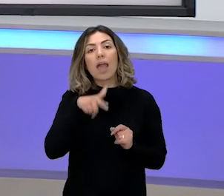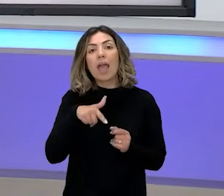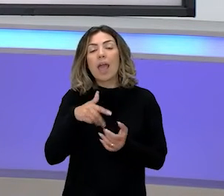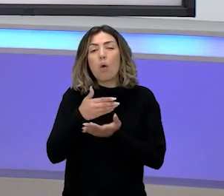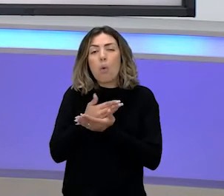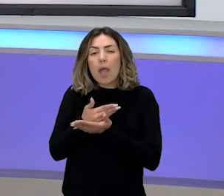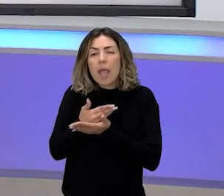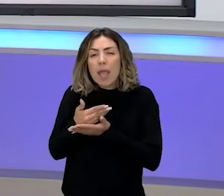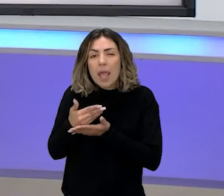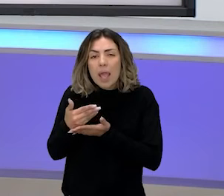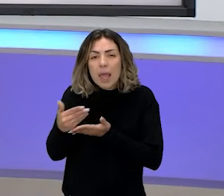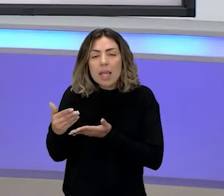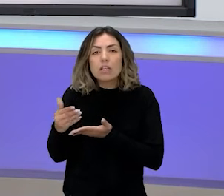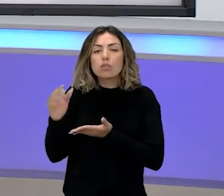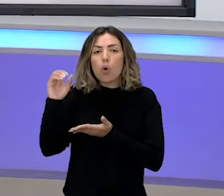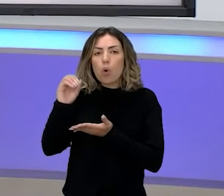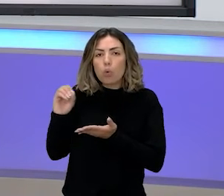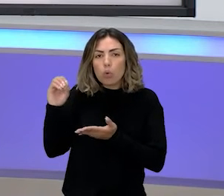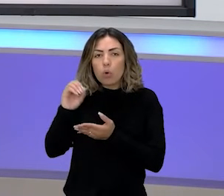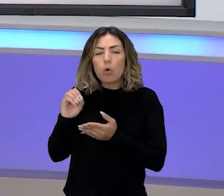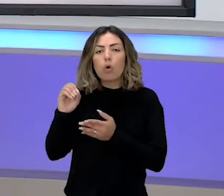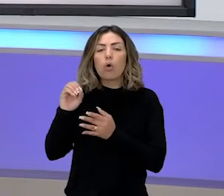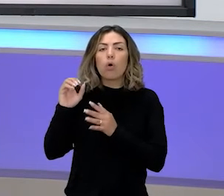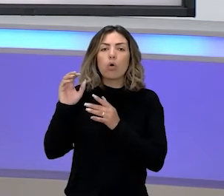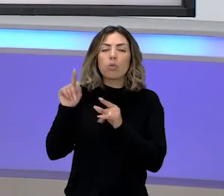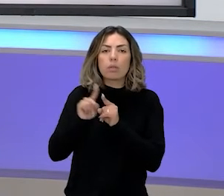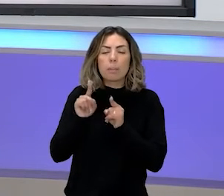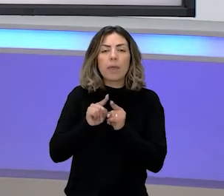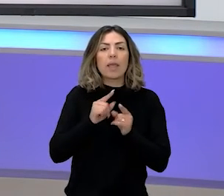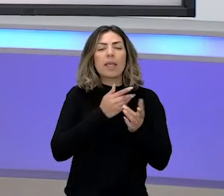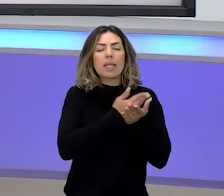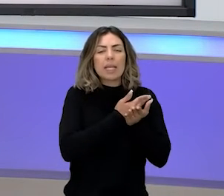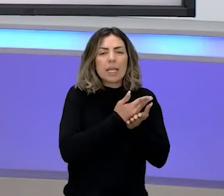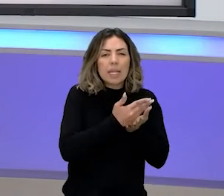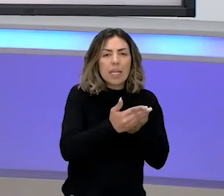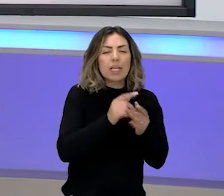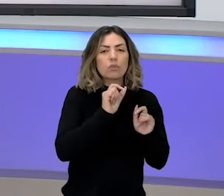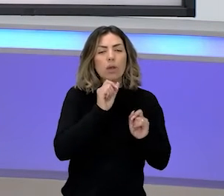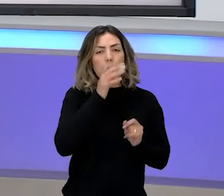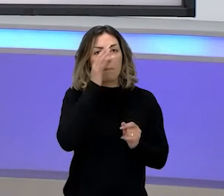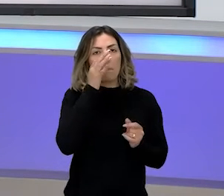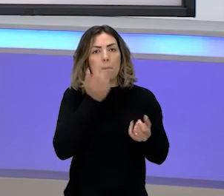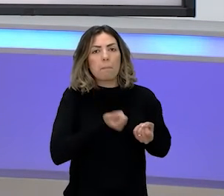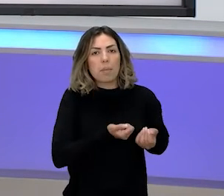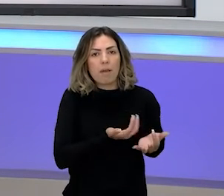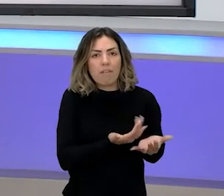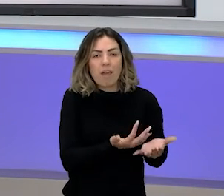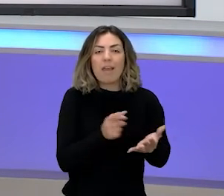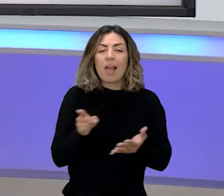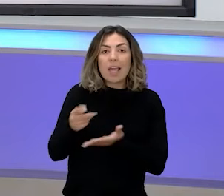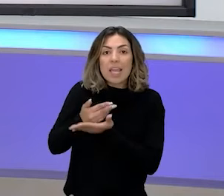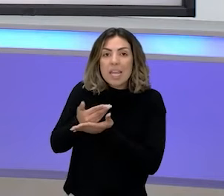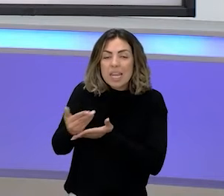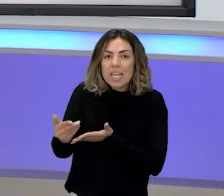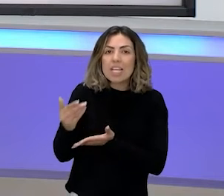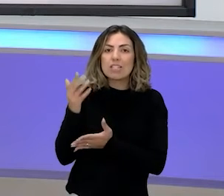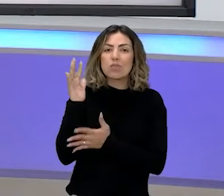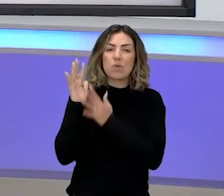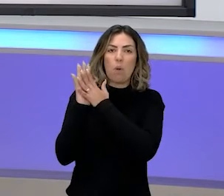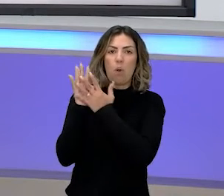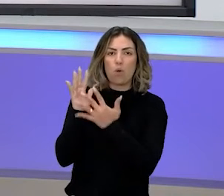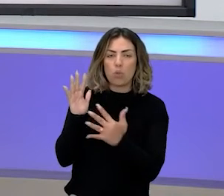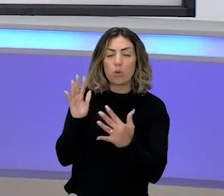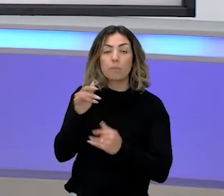outono e no início da primavera, tá certo? Sempre o contrário. Se você está aqui no hemisfério sul, vai